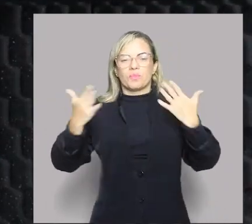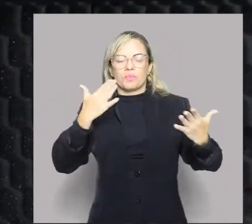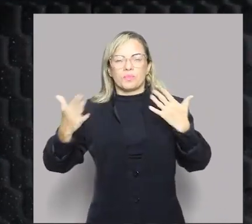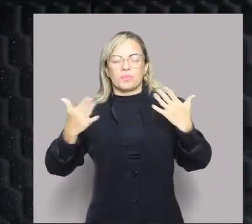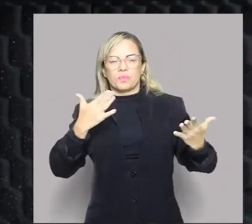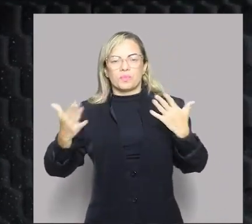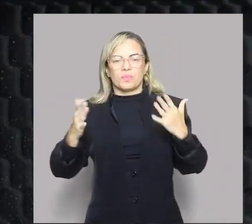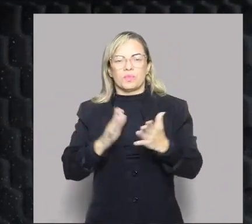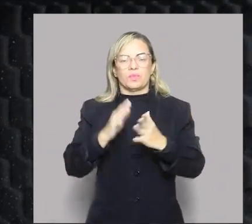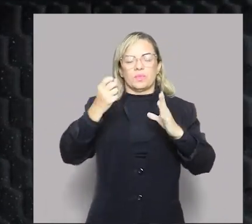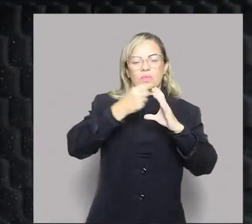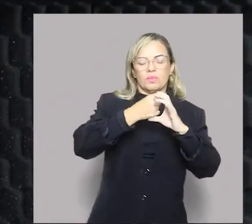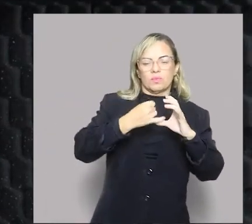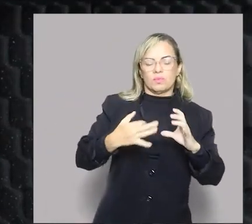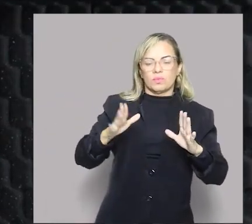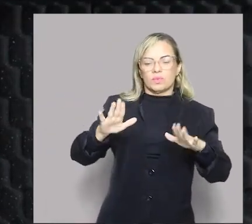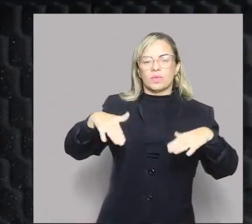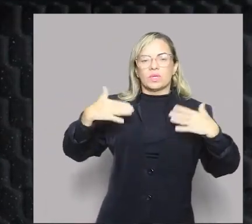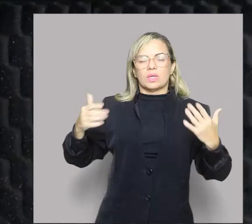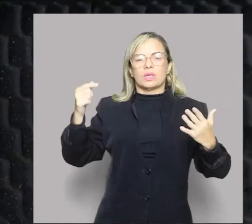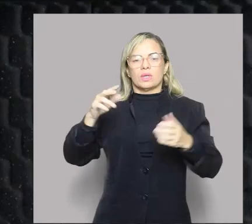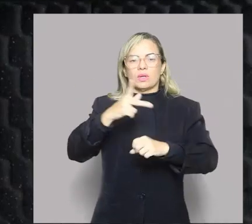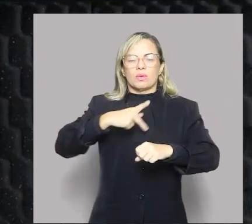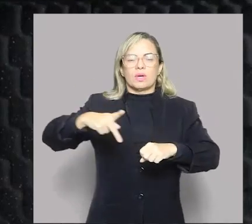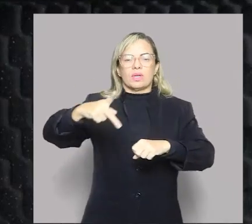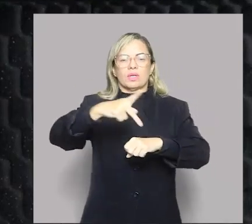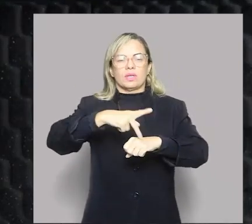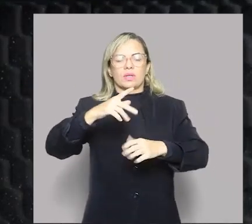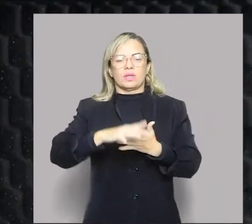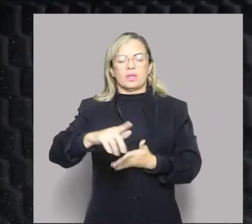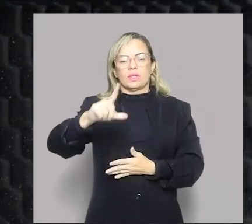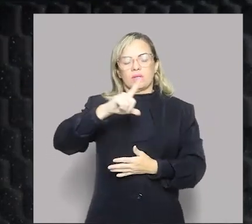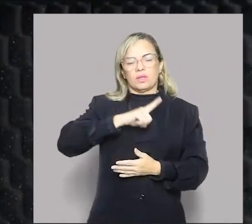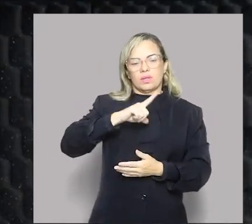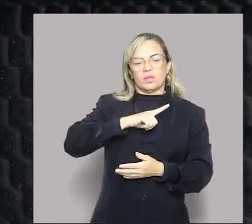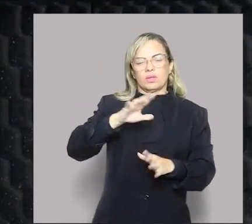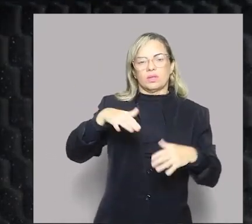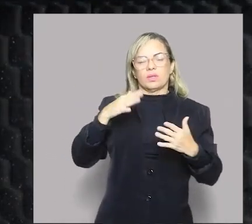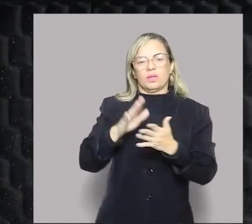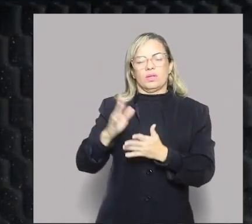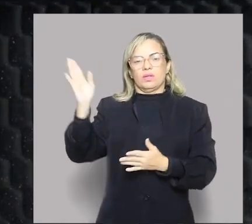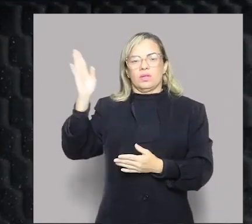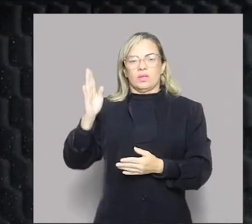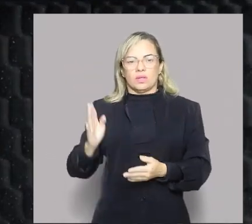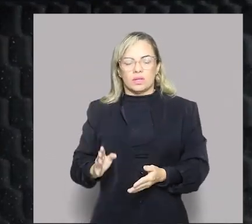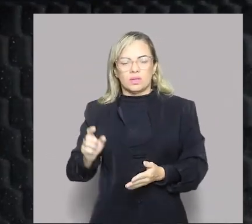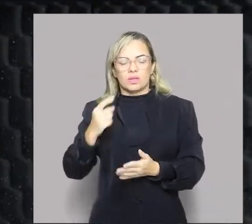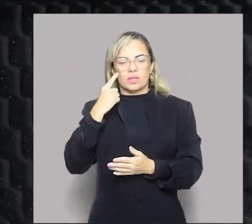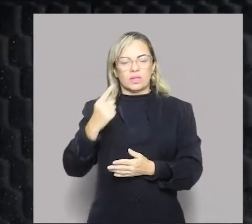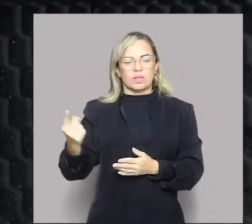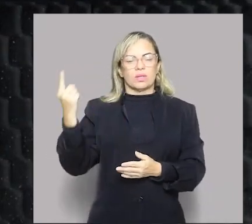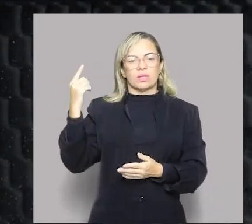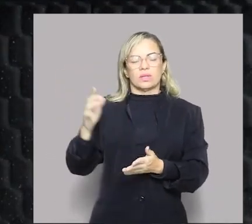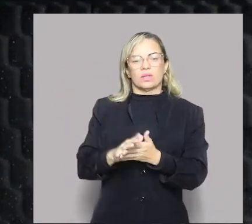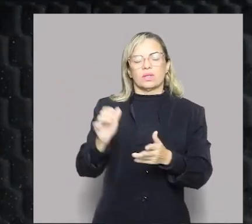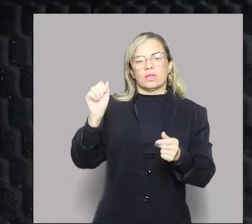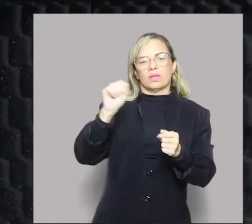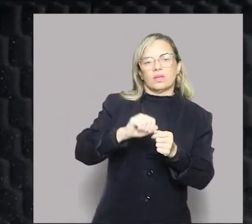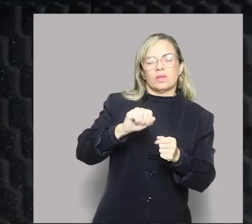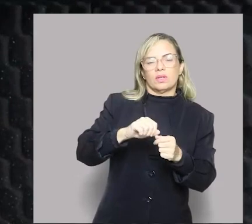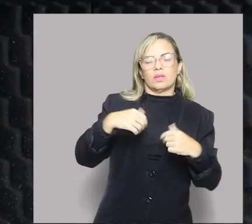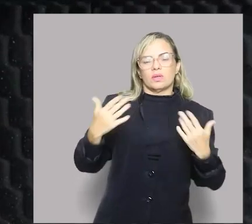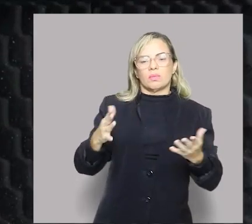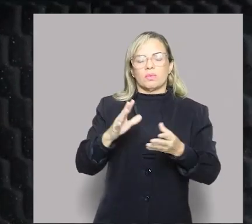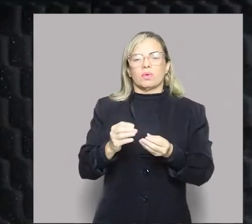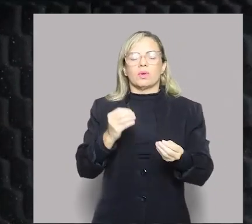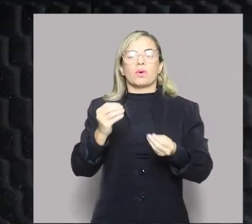vou caracterizar o que o país tem, o que o Brasil, neste caso aqui da redação, faz para